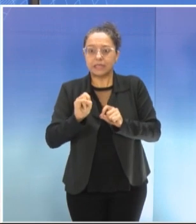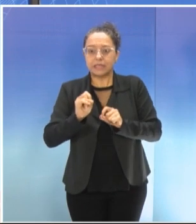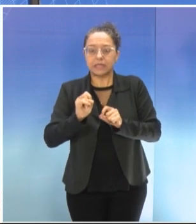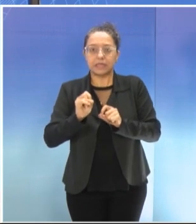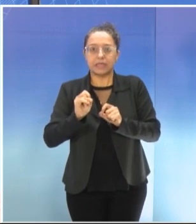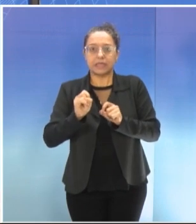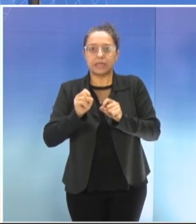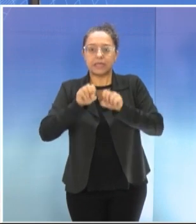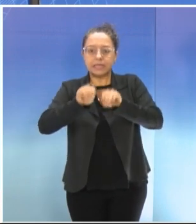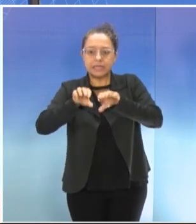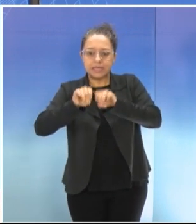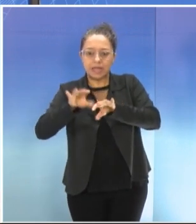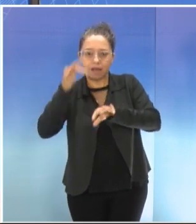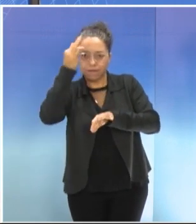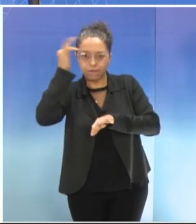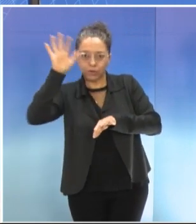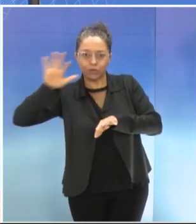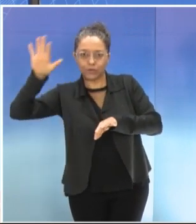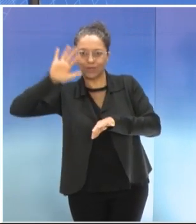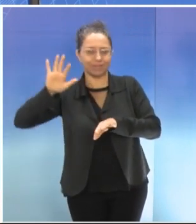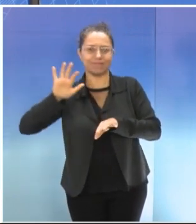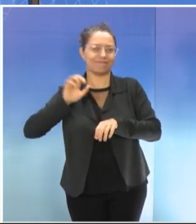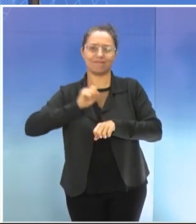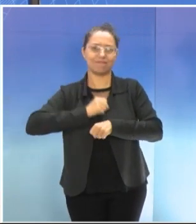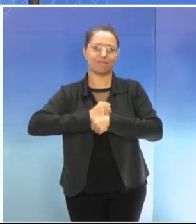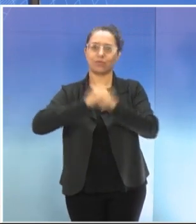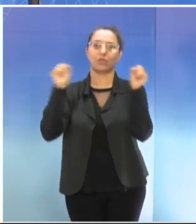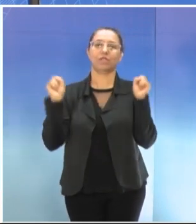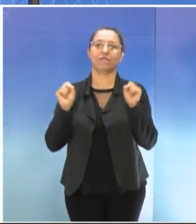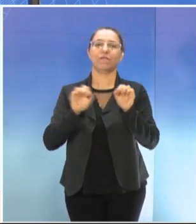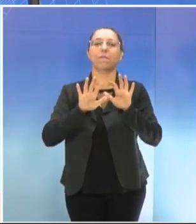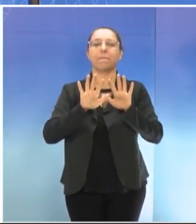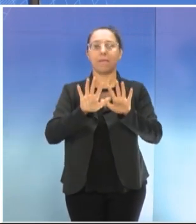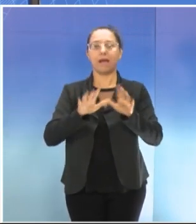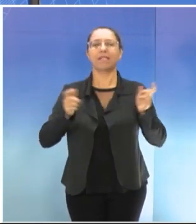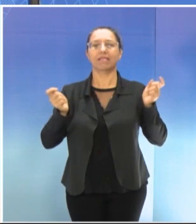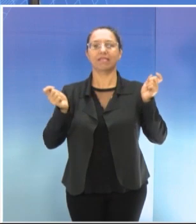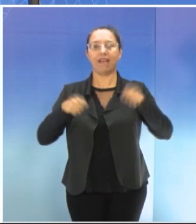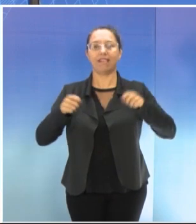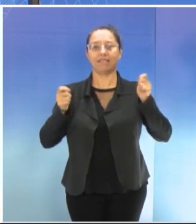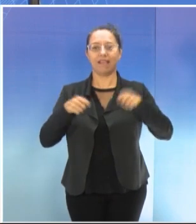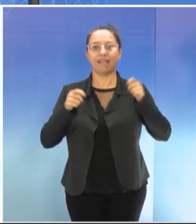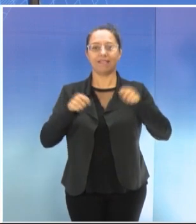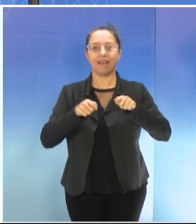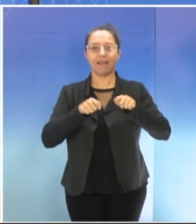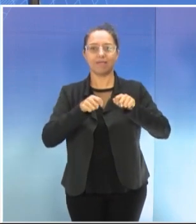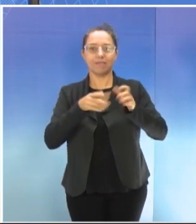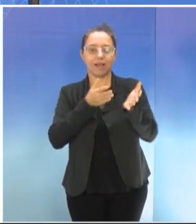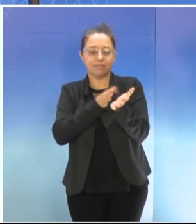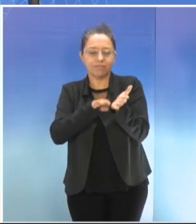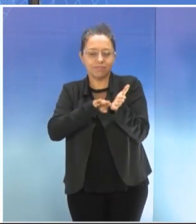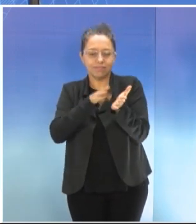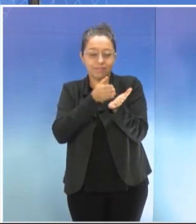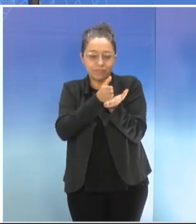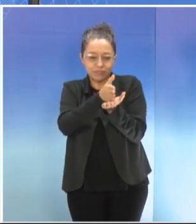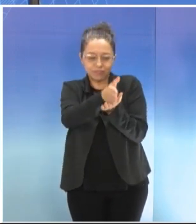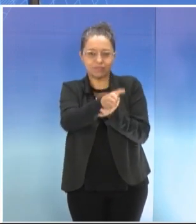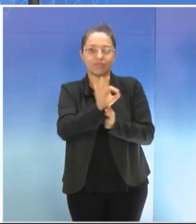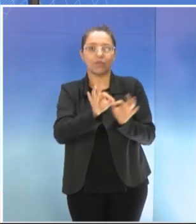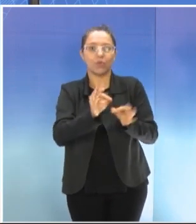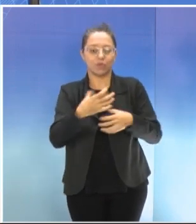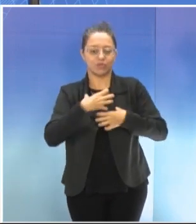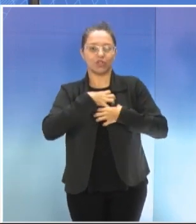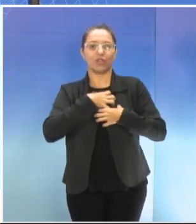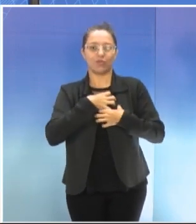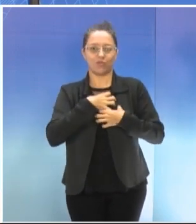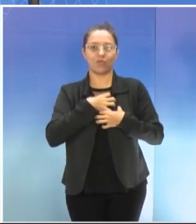impossível ensinar filosofia a alguém. Nós podemos apenas ensinar alguém a filosofar.